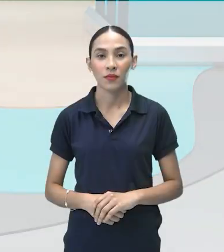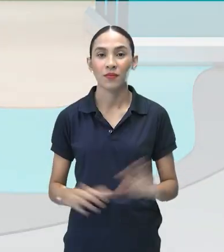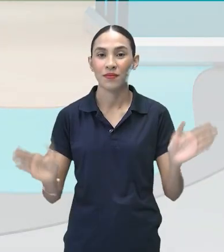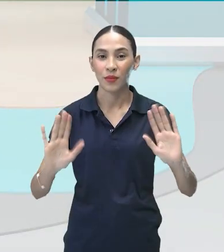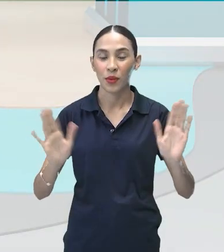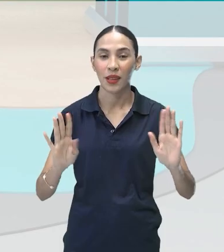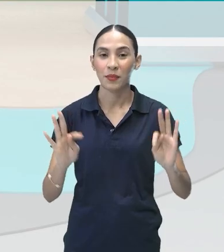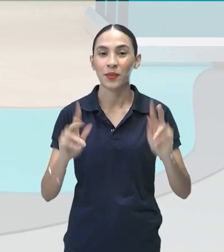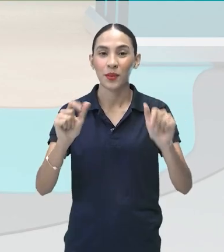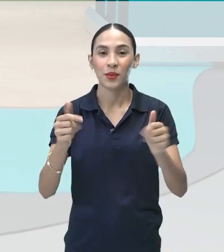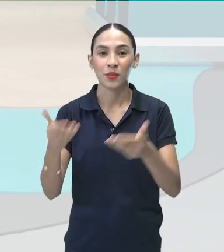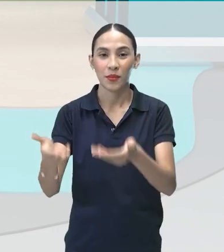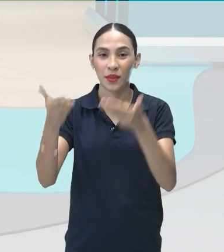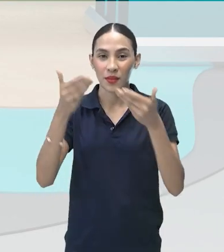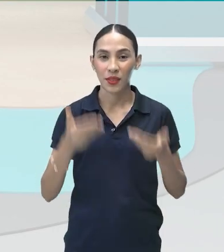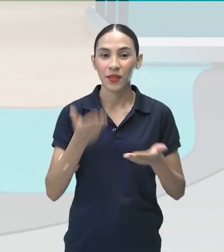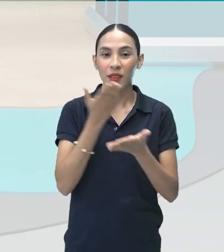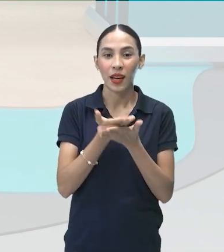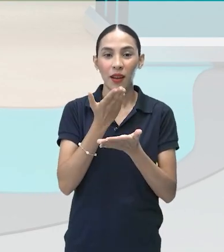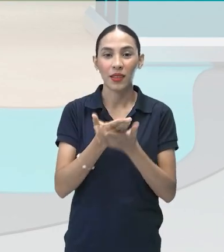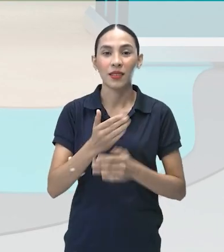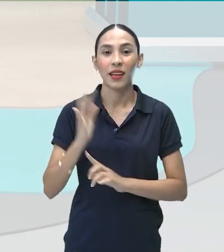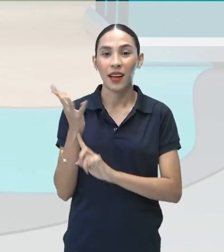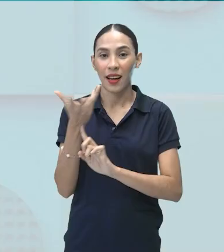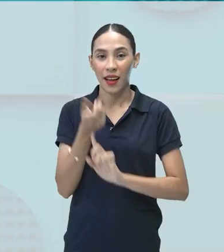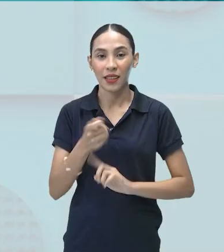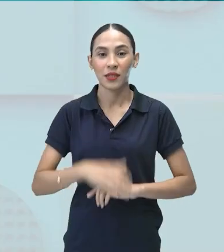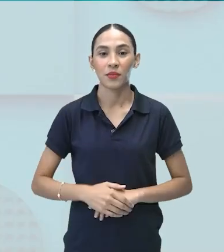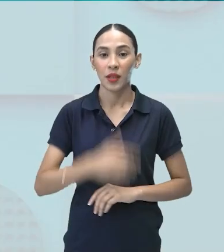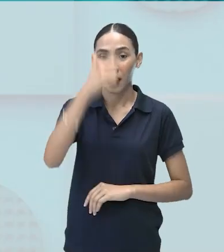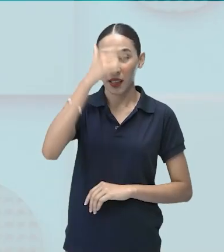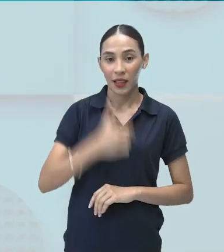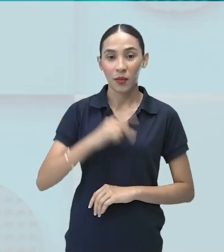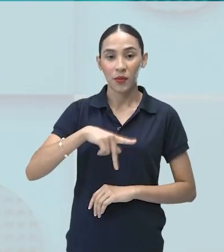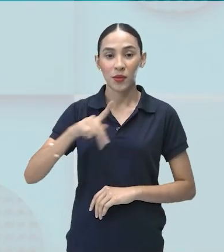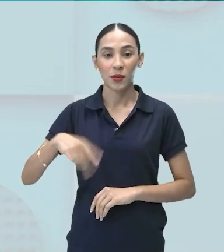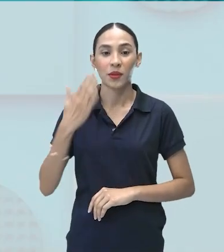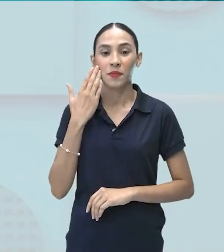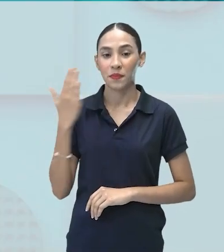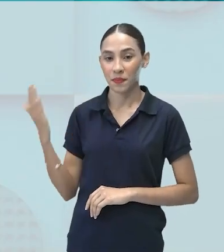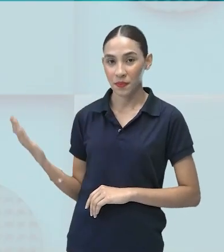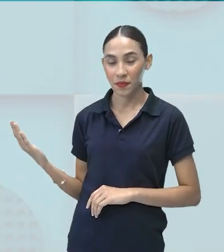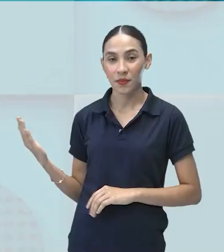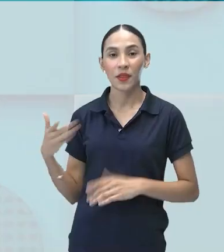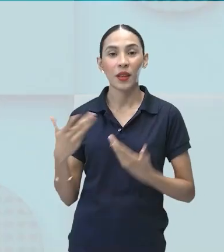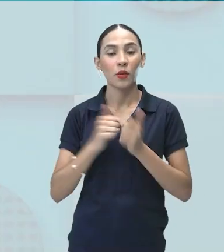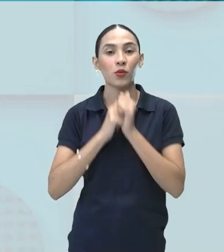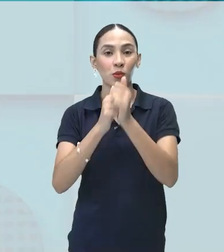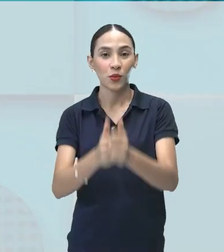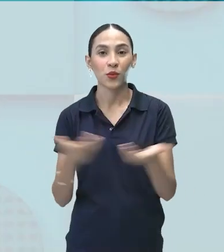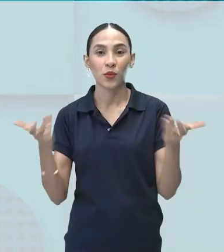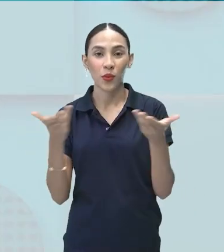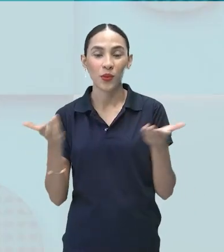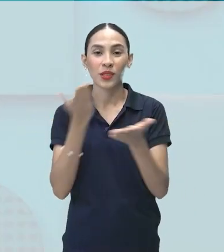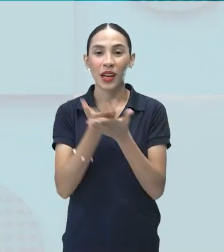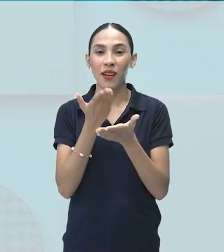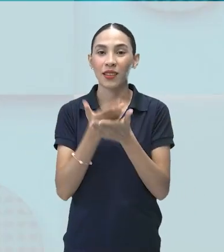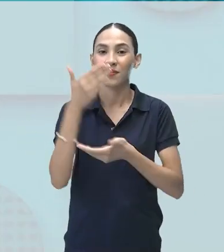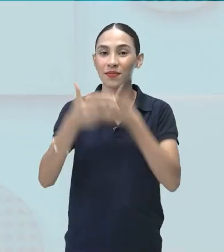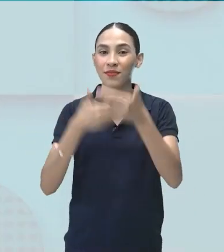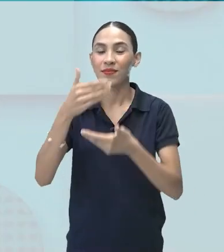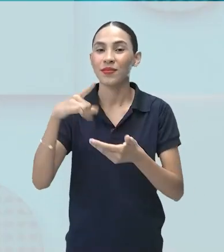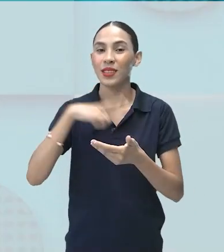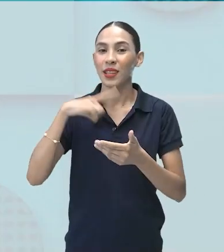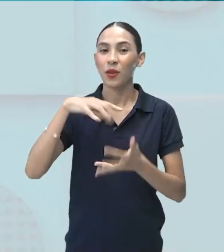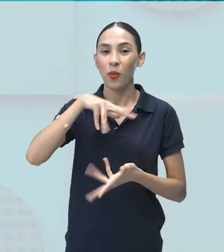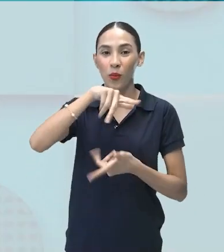Olá, sejam todos bem-vindos para mais uma aula de arte. Eu sou a professora Lúcia Santos e vou estar com vocês nessa trajetória que